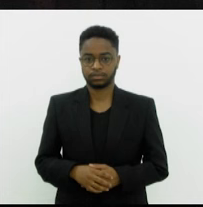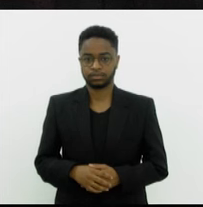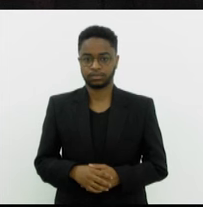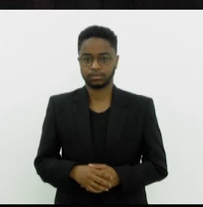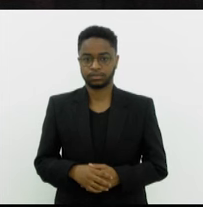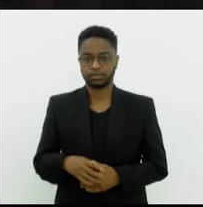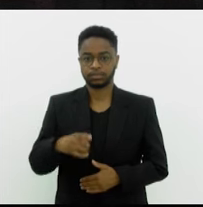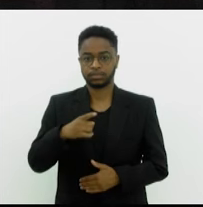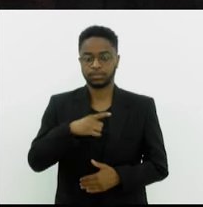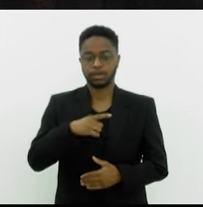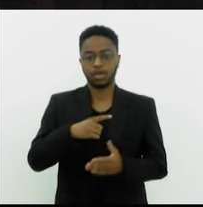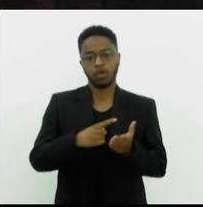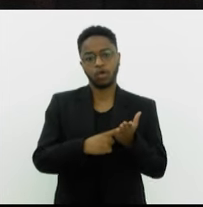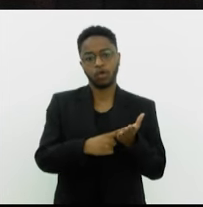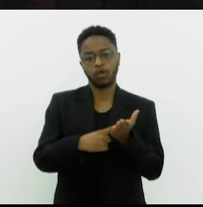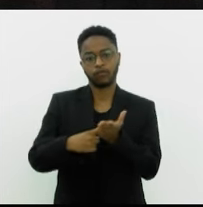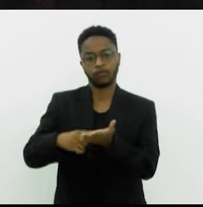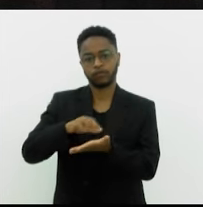diversos convênios.